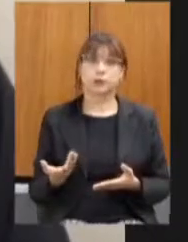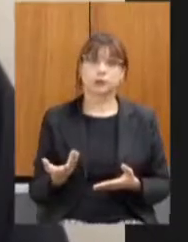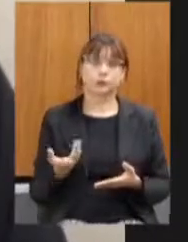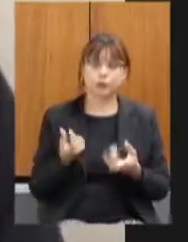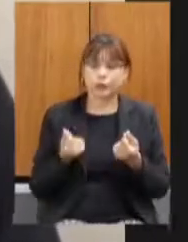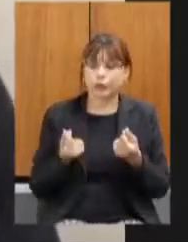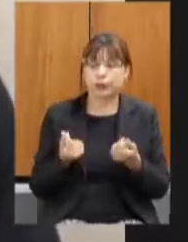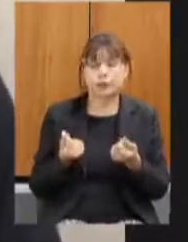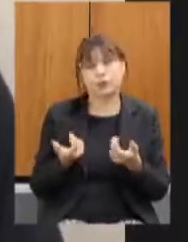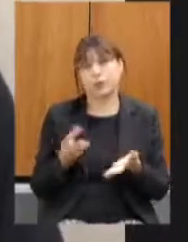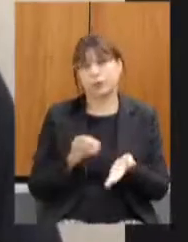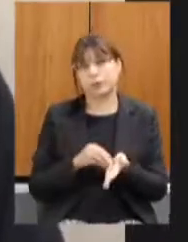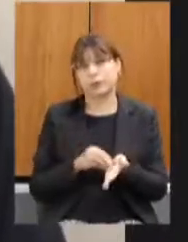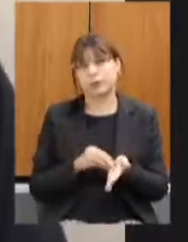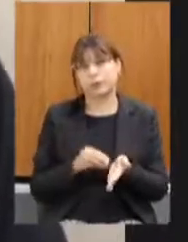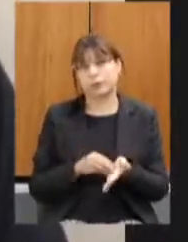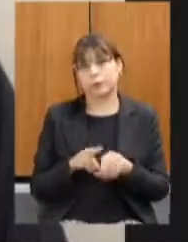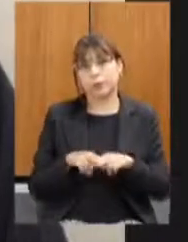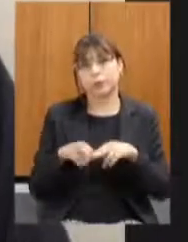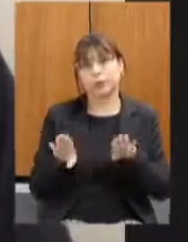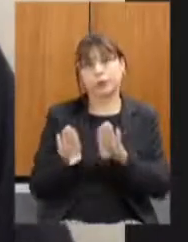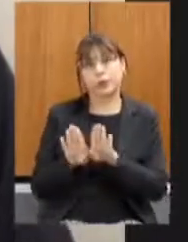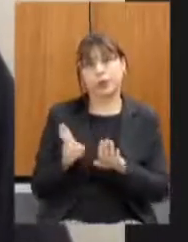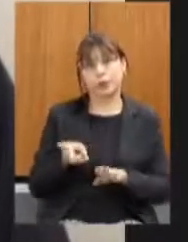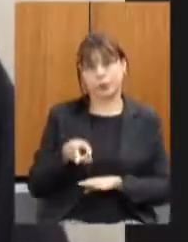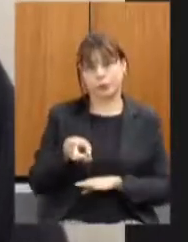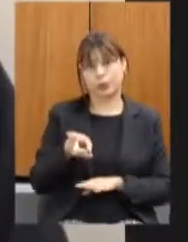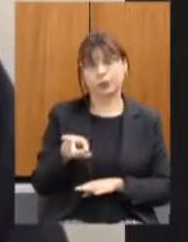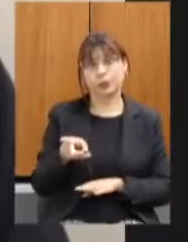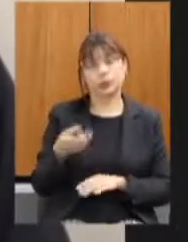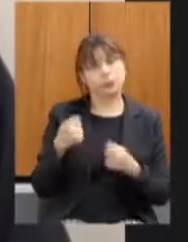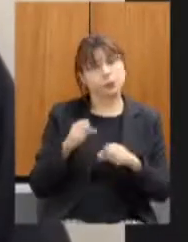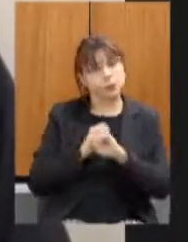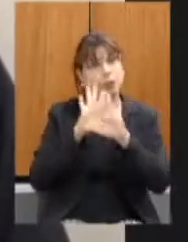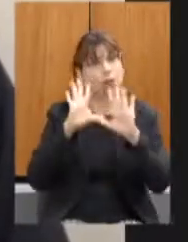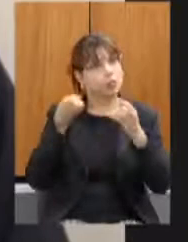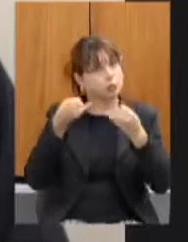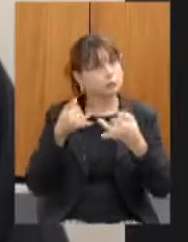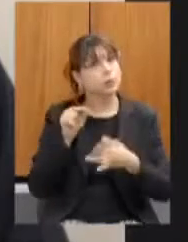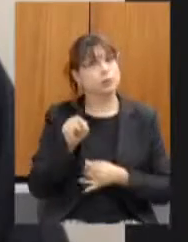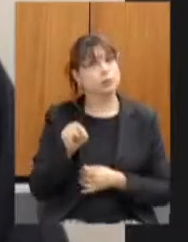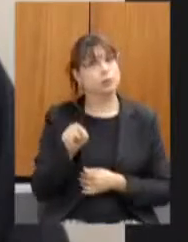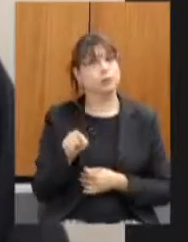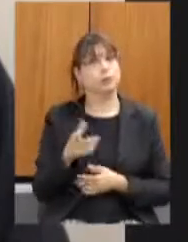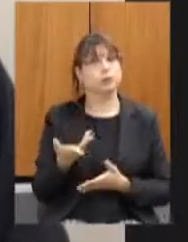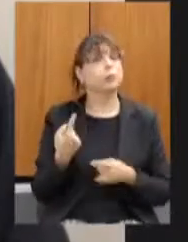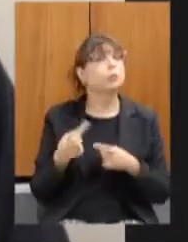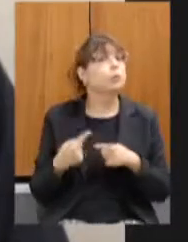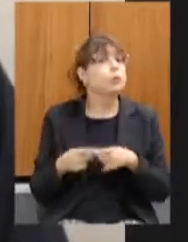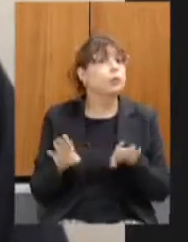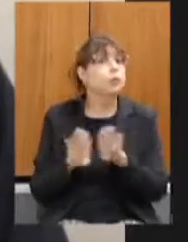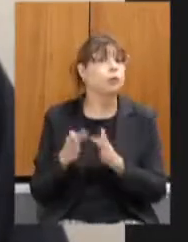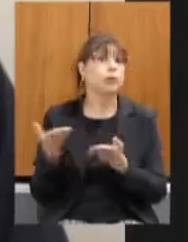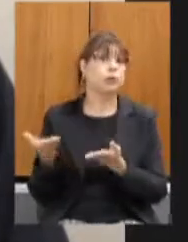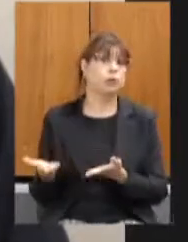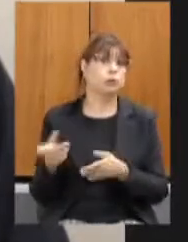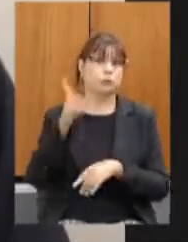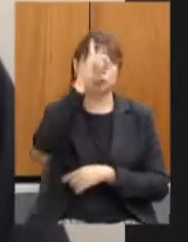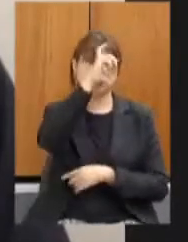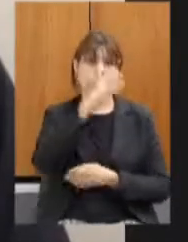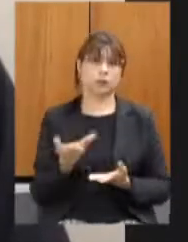financeira do Galba Veloso e por isso continua fechado não queria que fosse mais claro uma relação ao porque que ele foi fechado